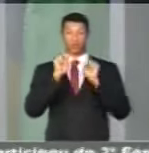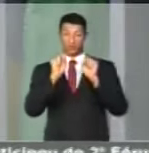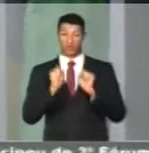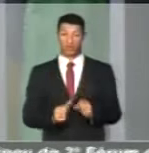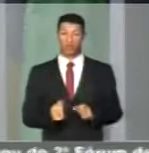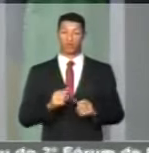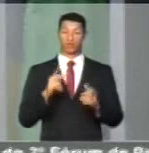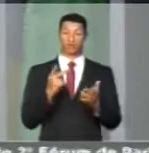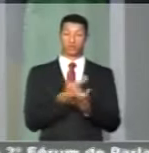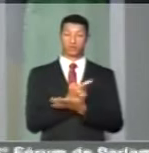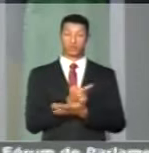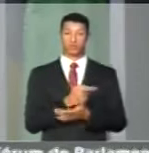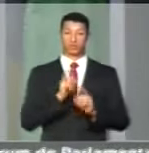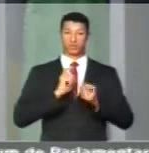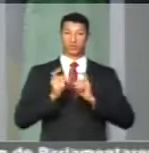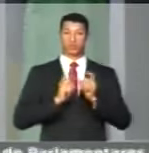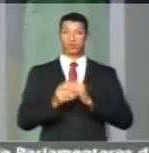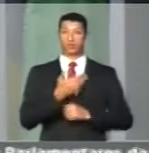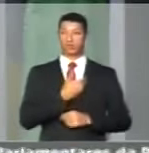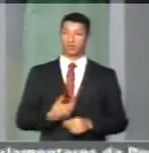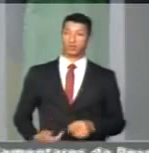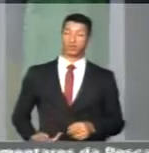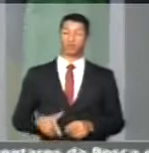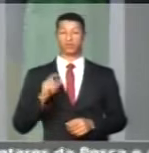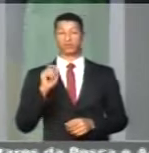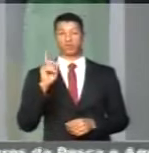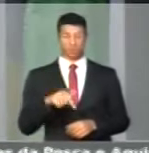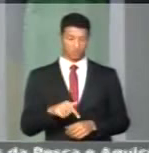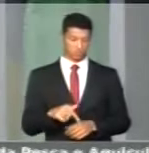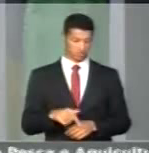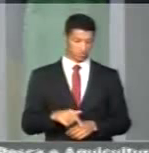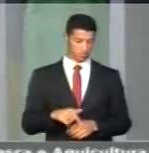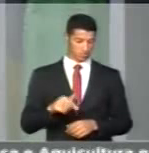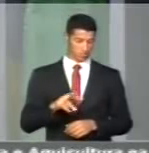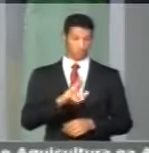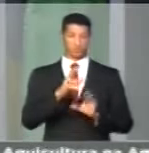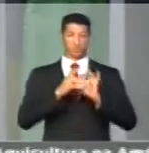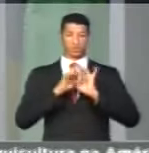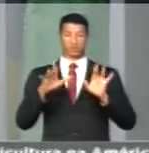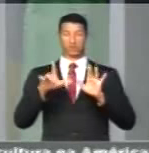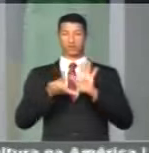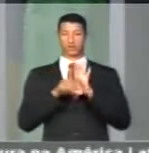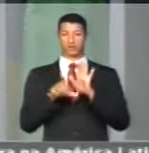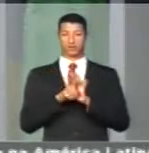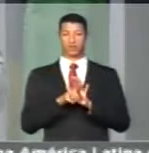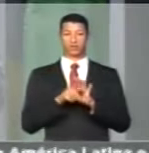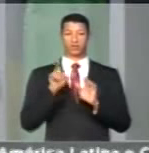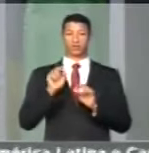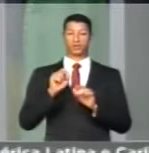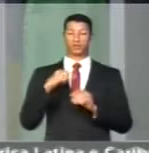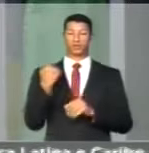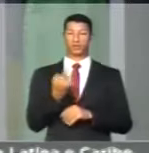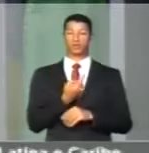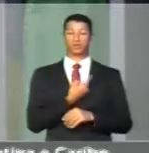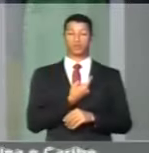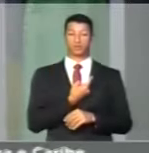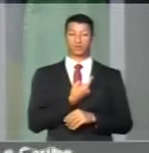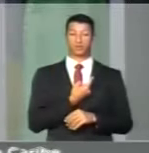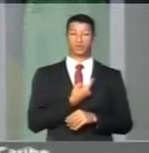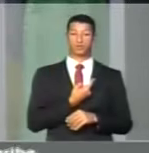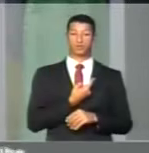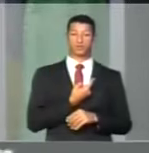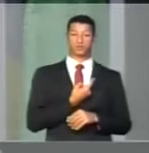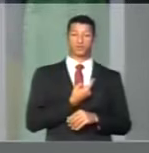pode executar na administração pública aquilo que é autorizado legalmente. E o que